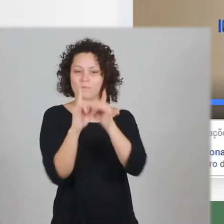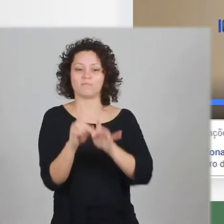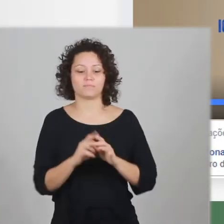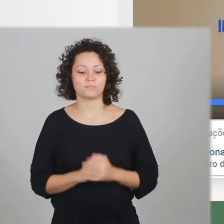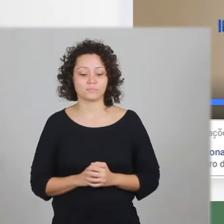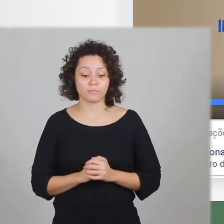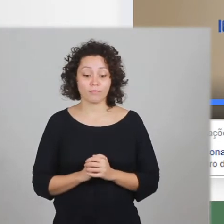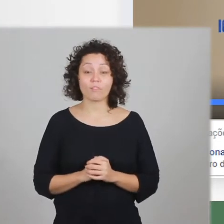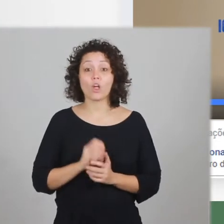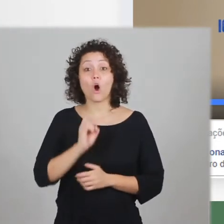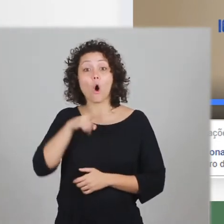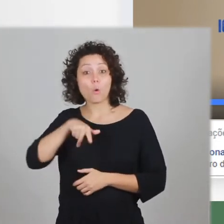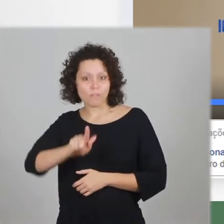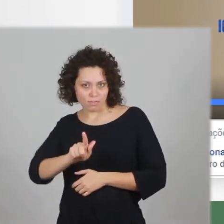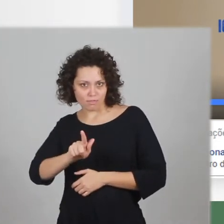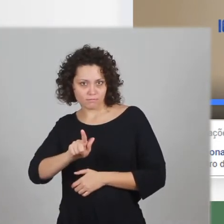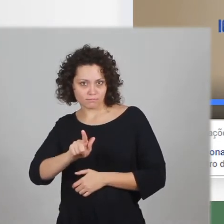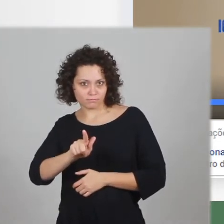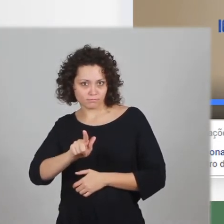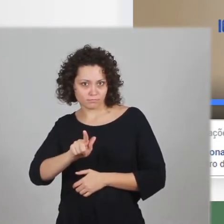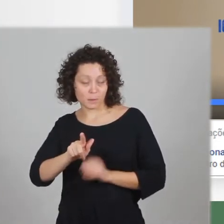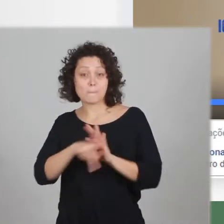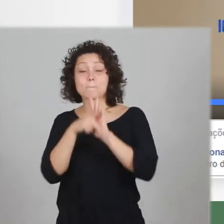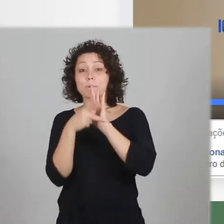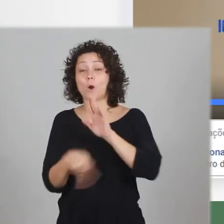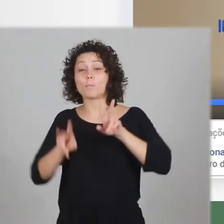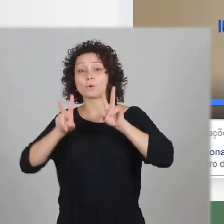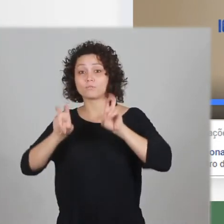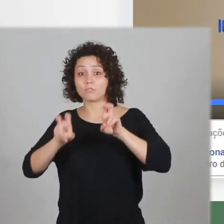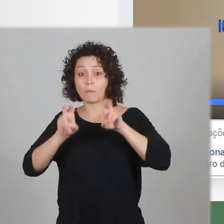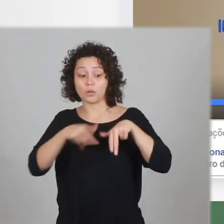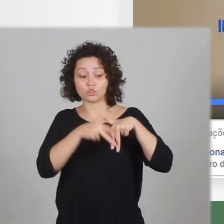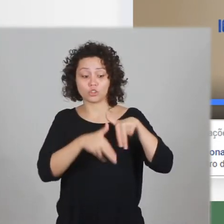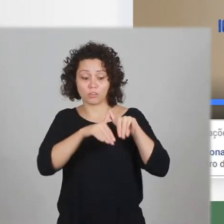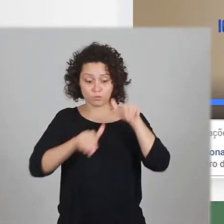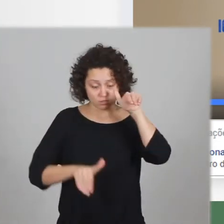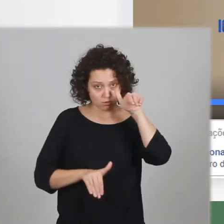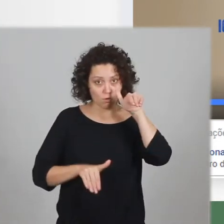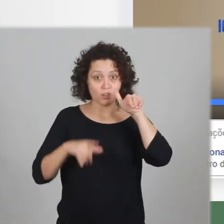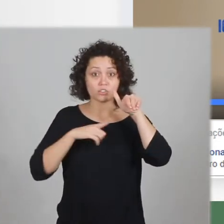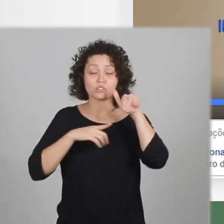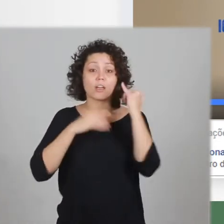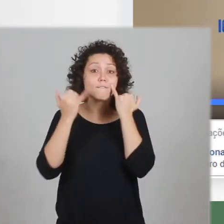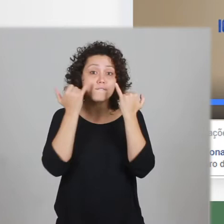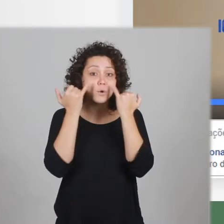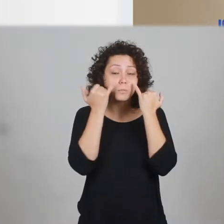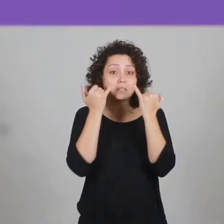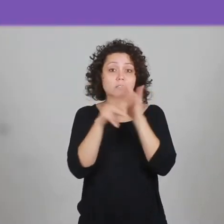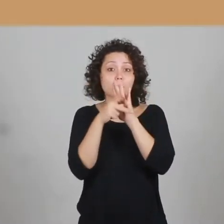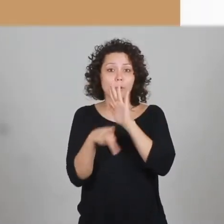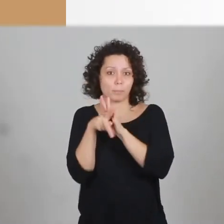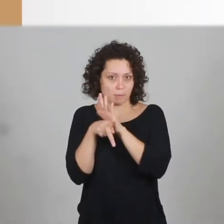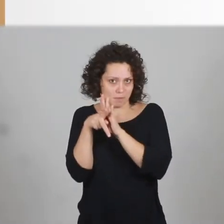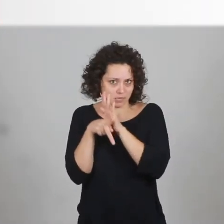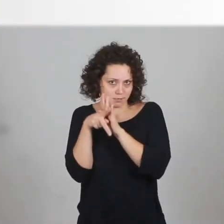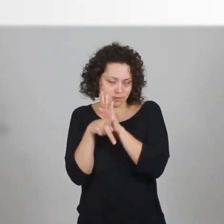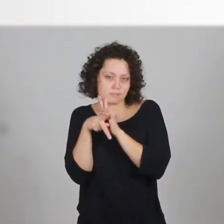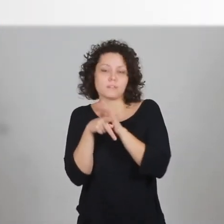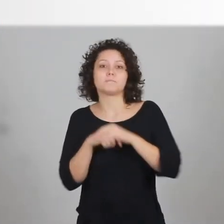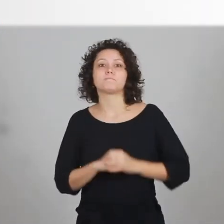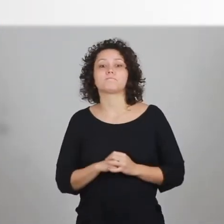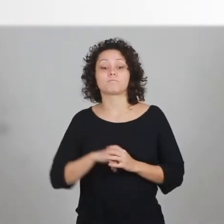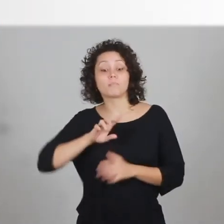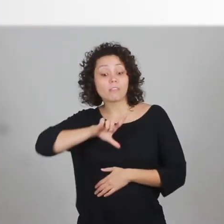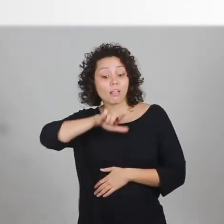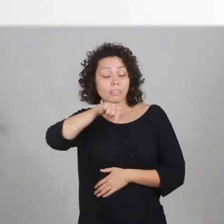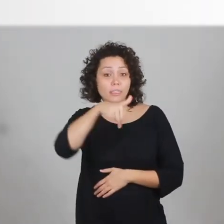postagem dessa ONG sobre a desigualdade de gênero, a gente tem dados né, de uma pesquisa. A partir daí, a